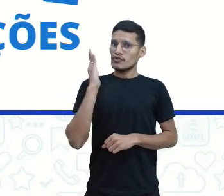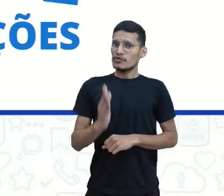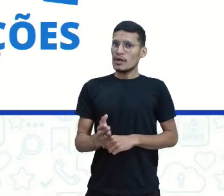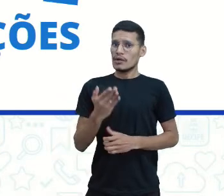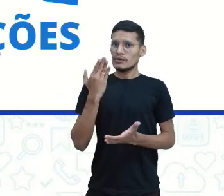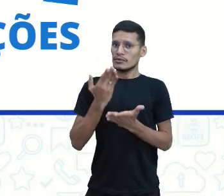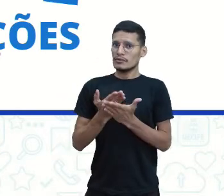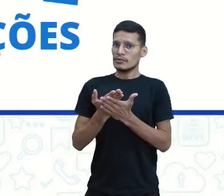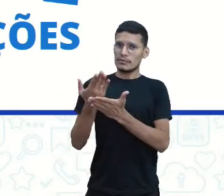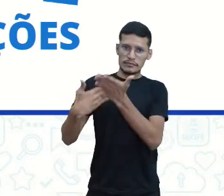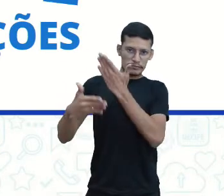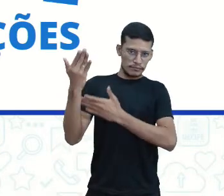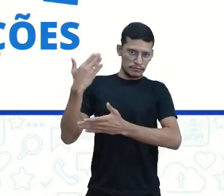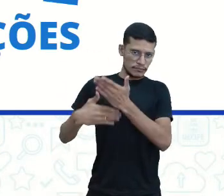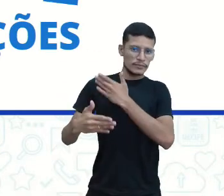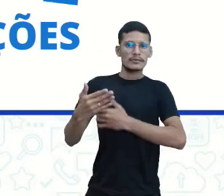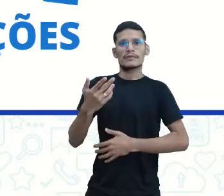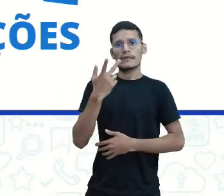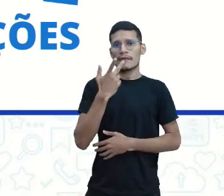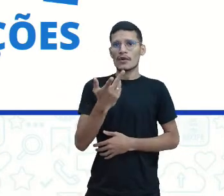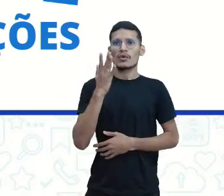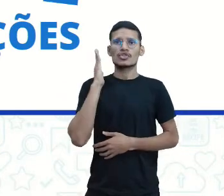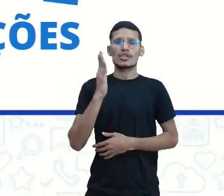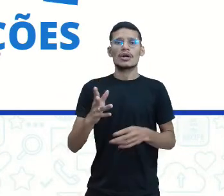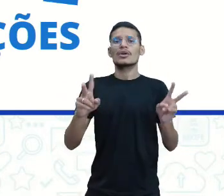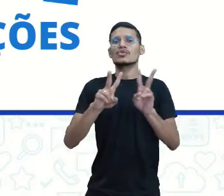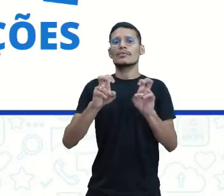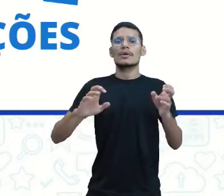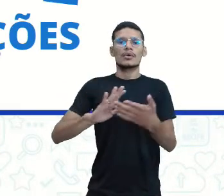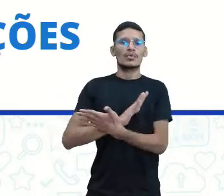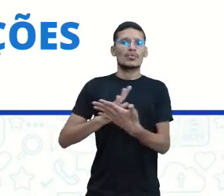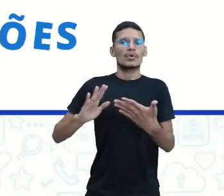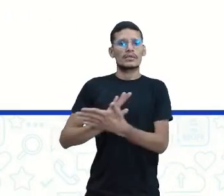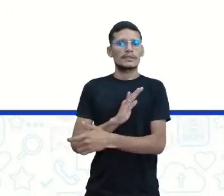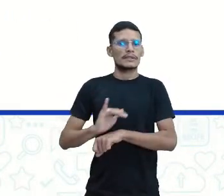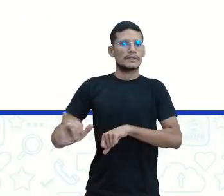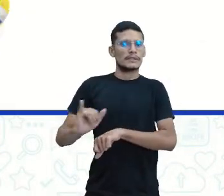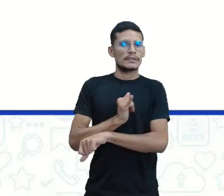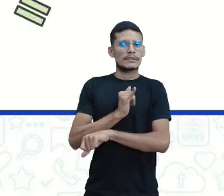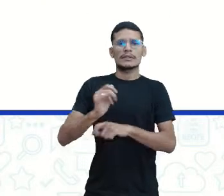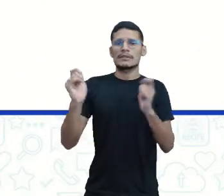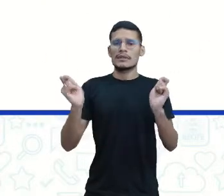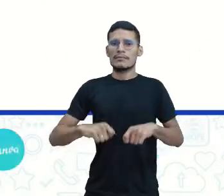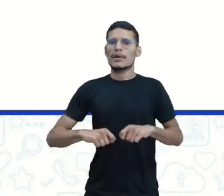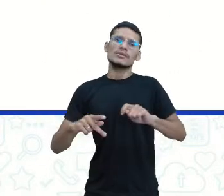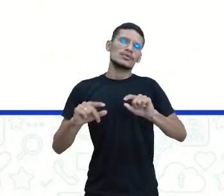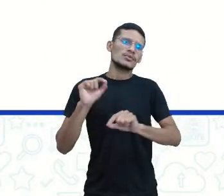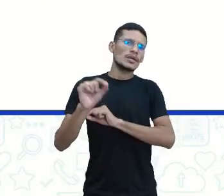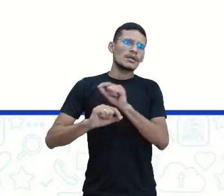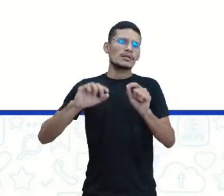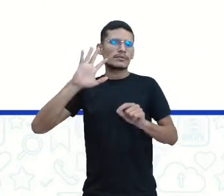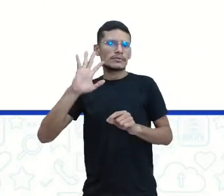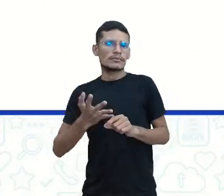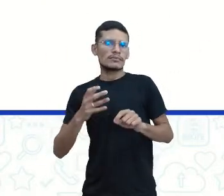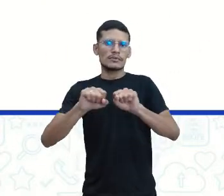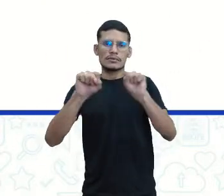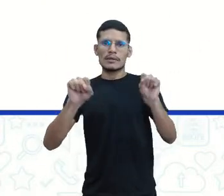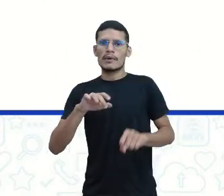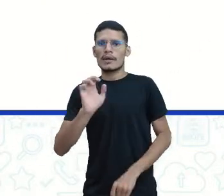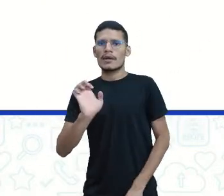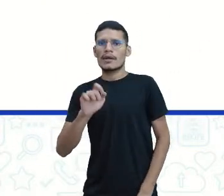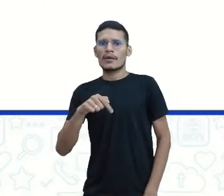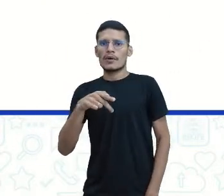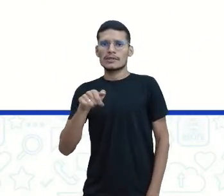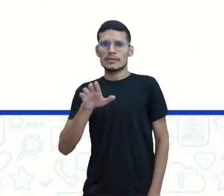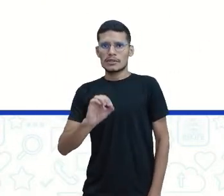vocês viram aí na aula passada, algumas técnicas para resolver esse sistema de equação, certo? O primeiro foi o